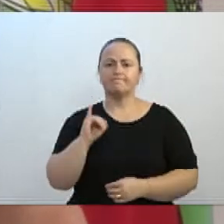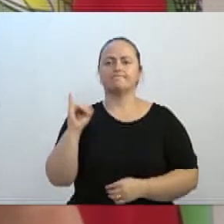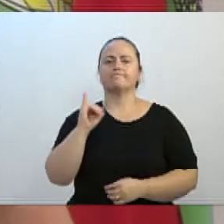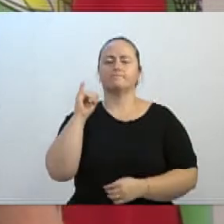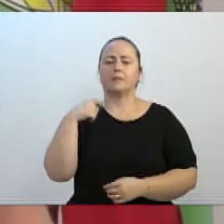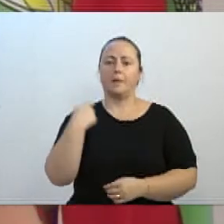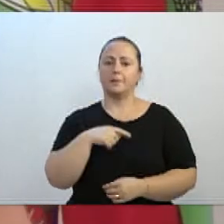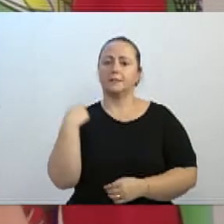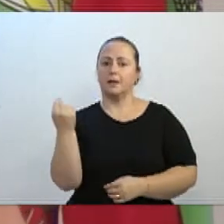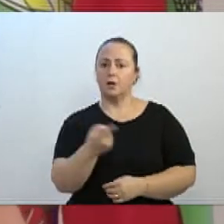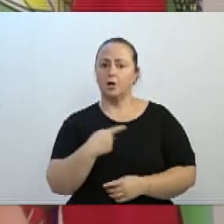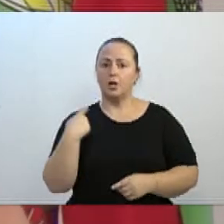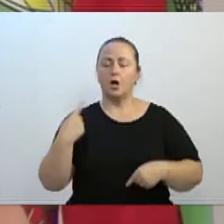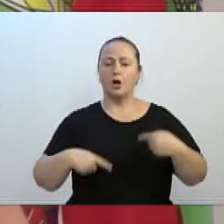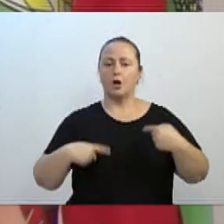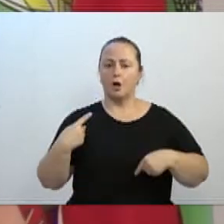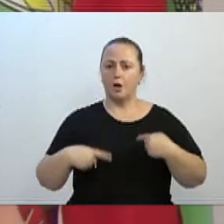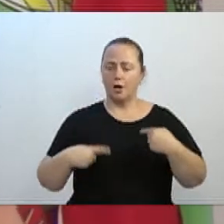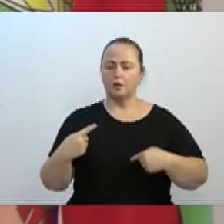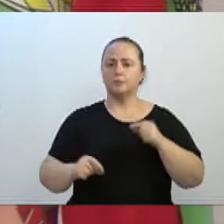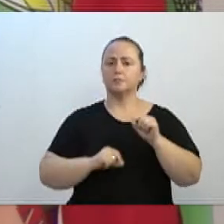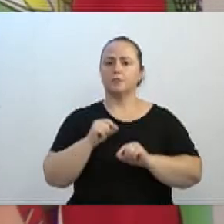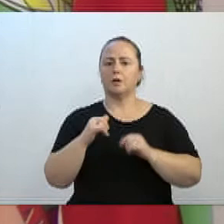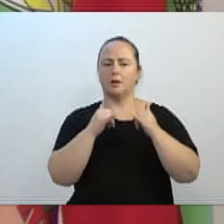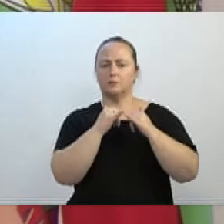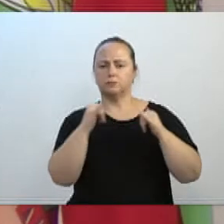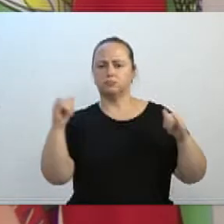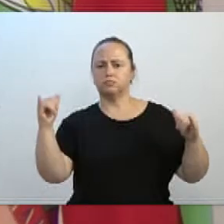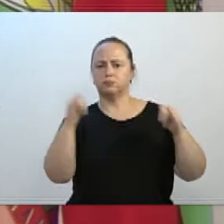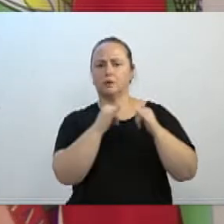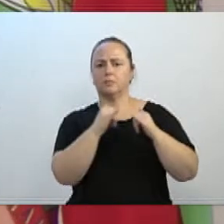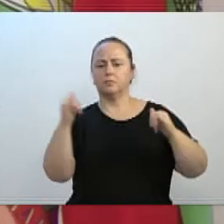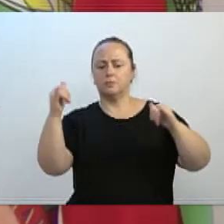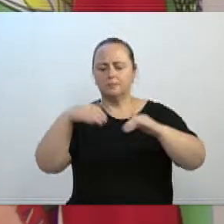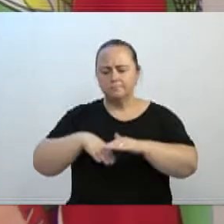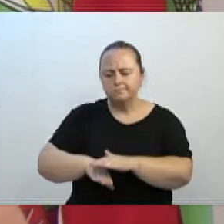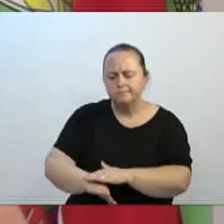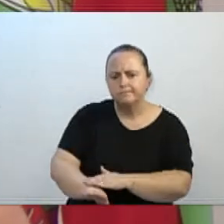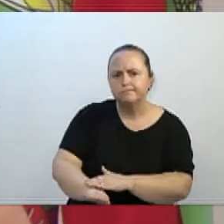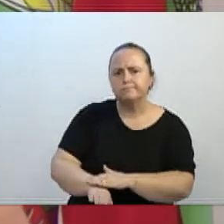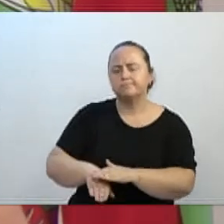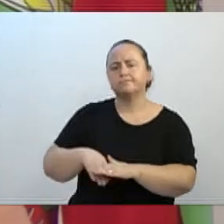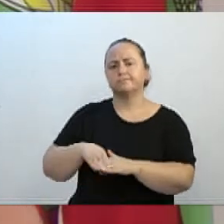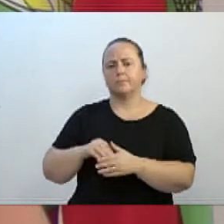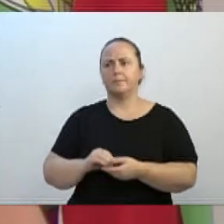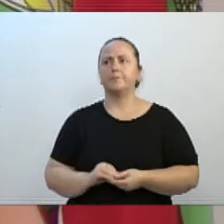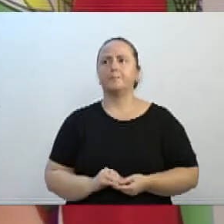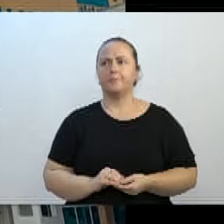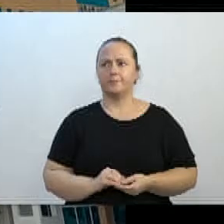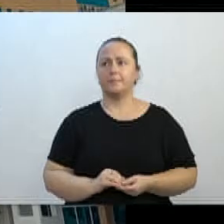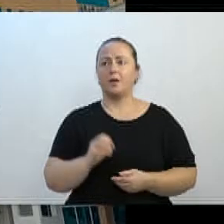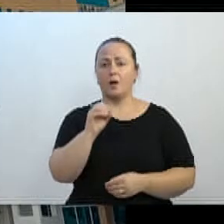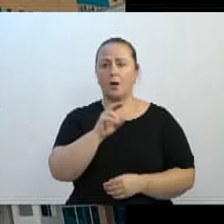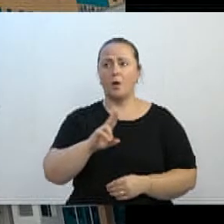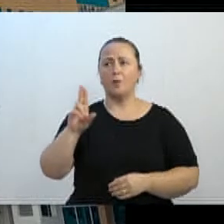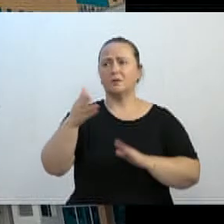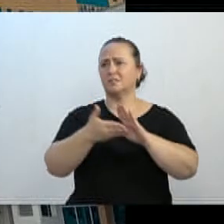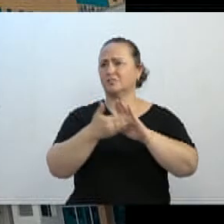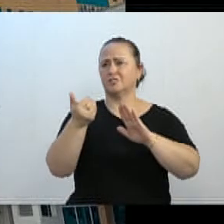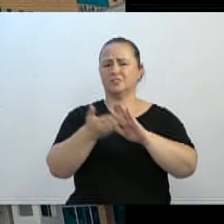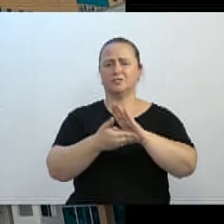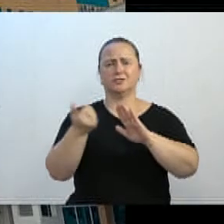precisa discutir aqui, que é fiação enterrada na cidade de Blumenau ou a retirada de fiação aérea. Eu sei